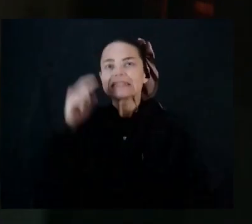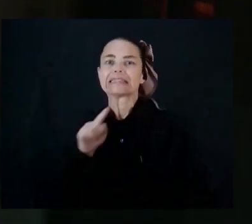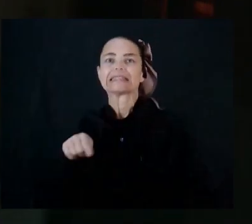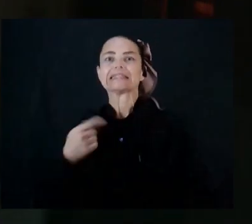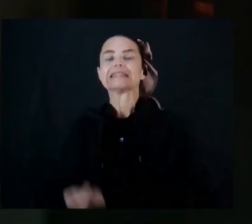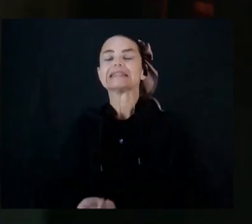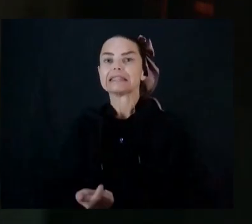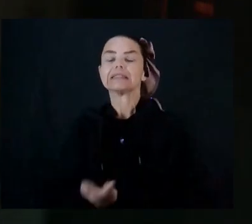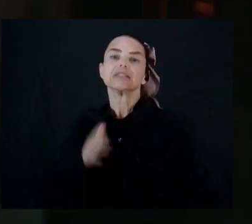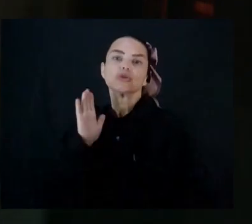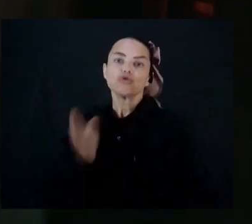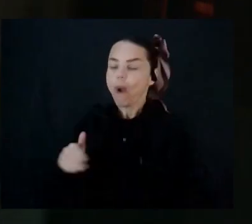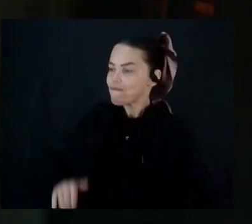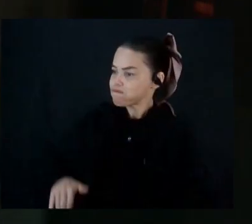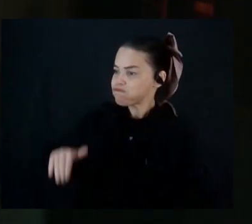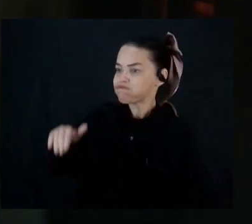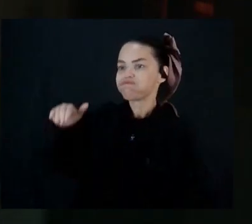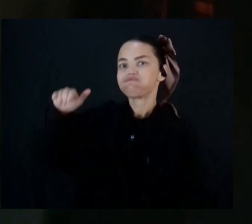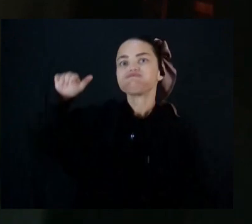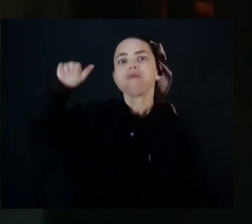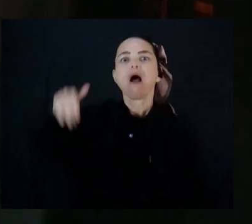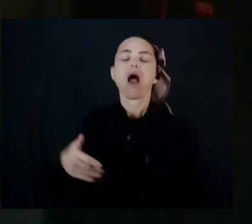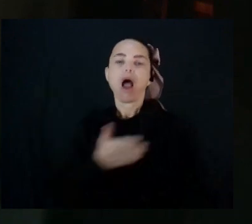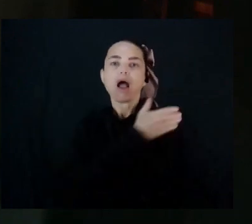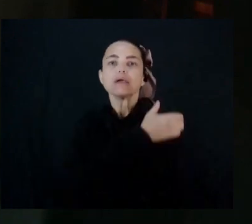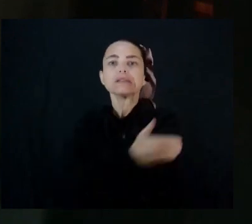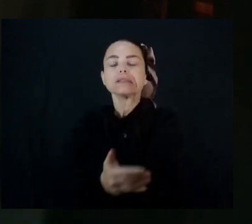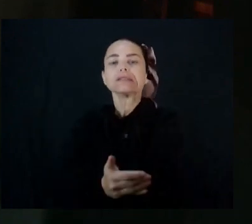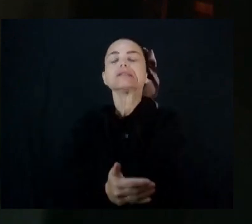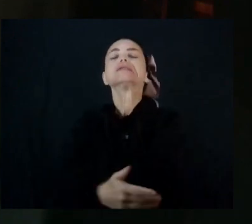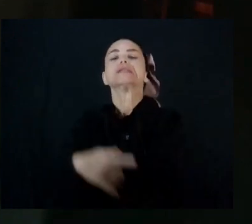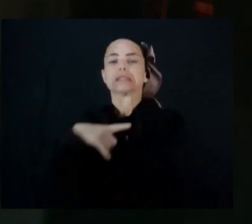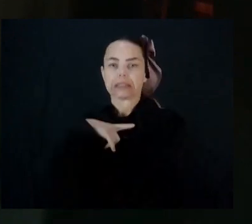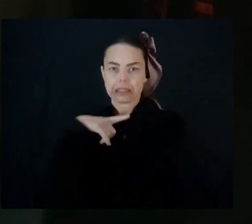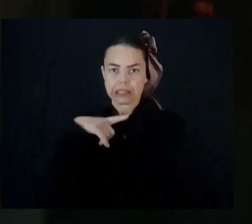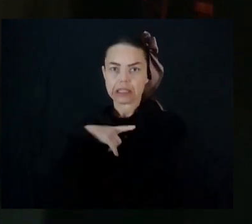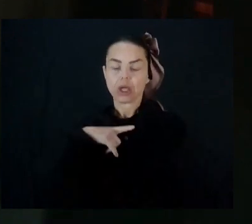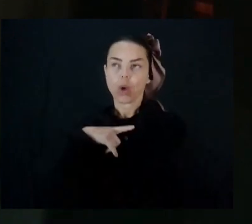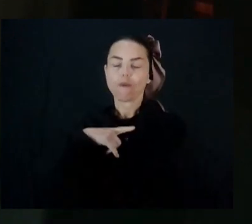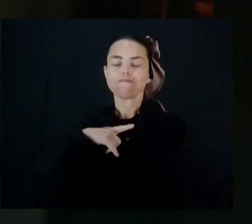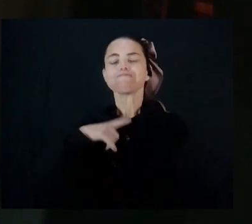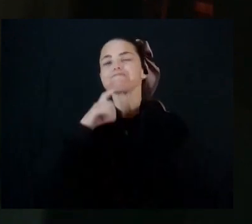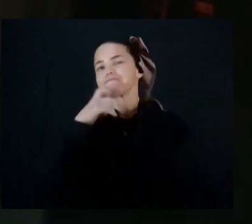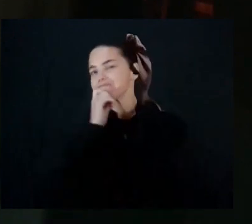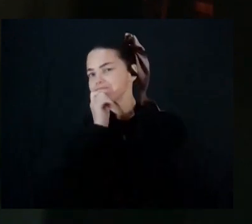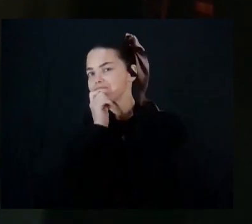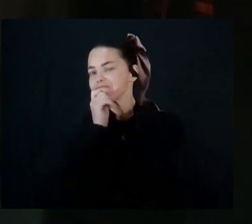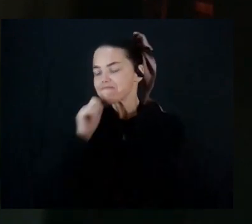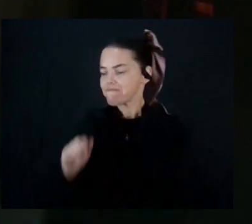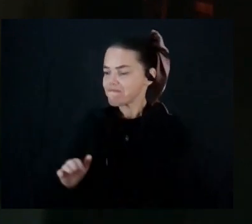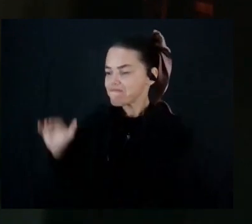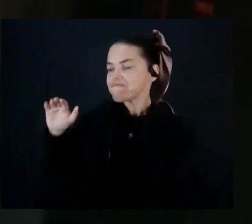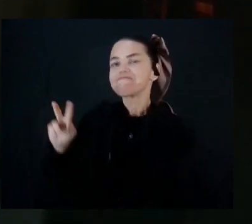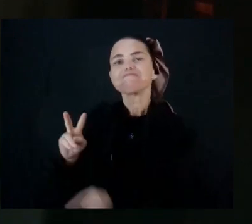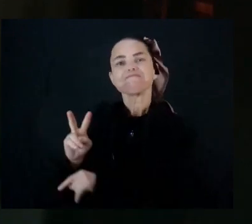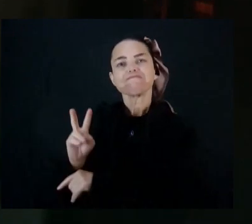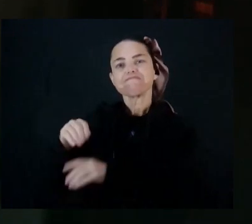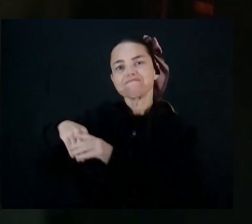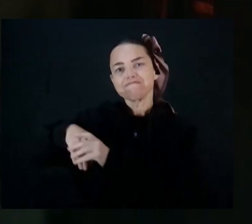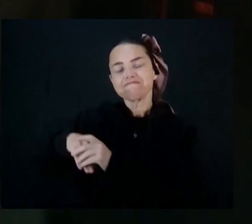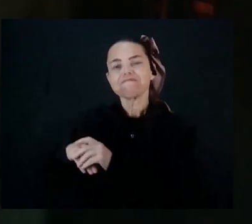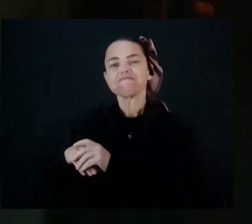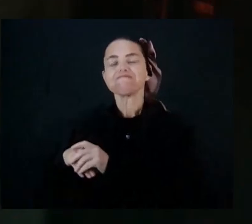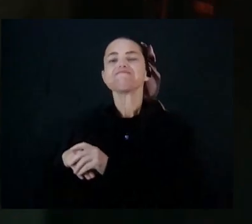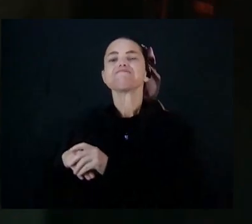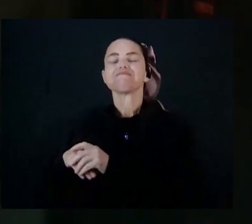está adulta, ela costuma aparecer. De repente, ela foi uma criança criada dentro desse universo de